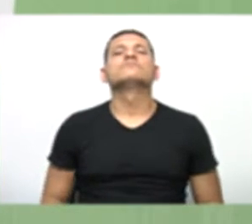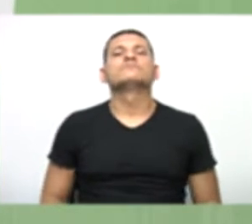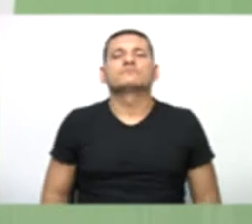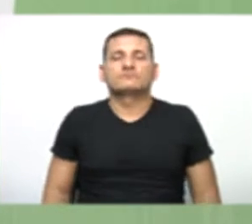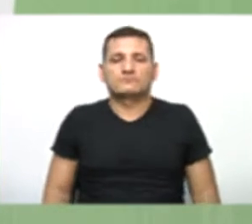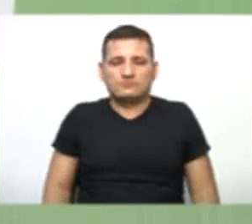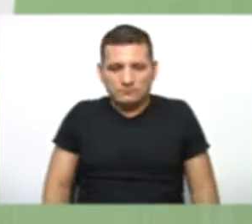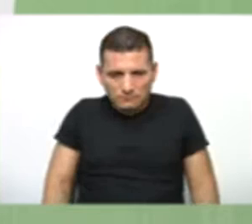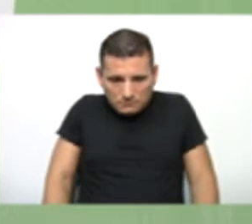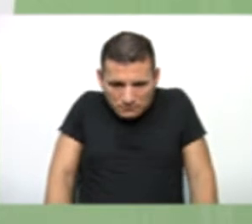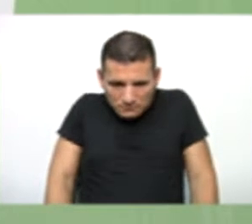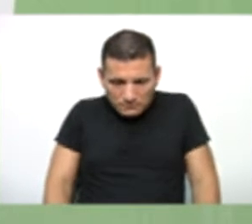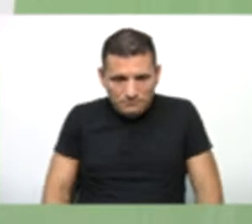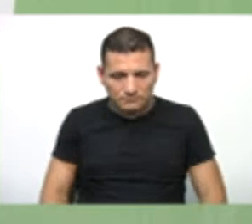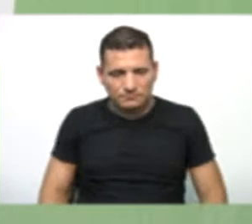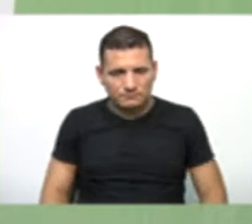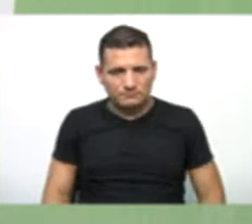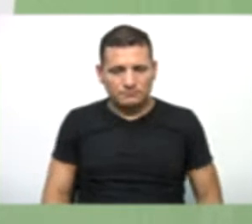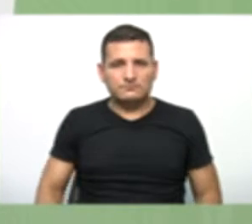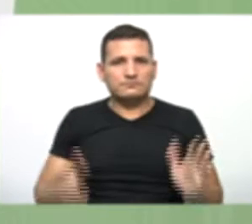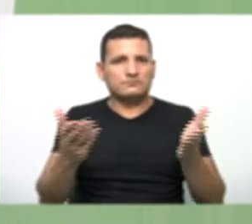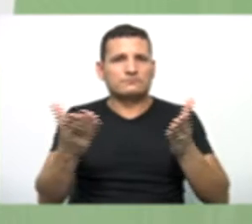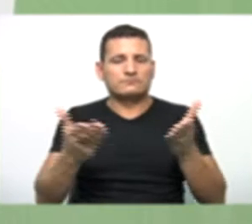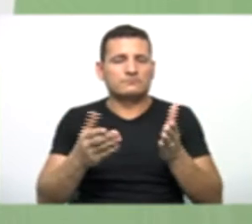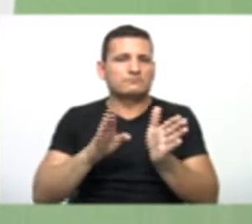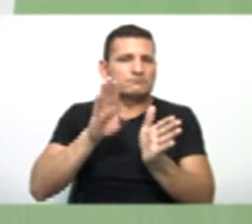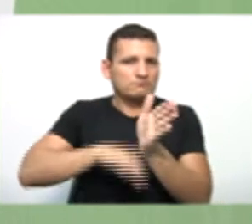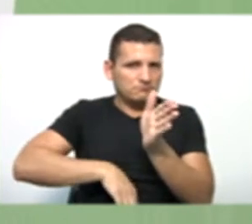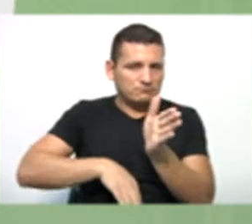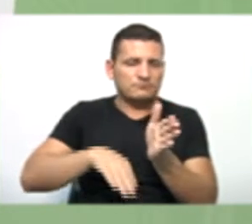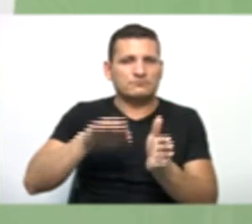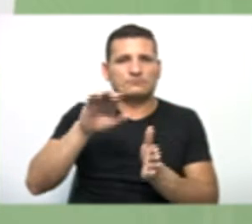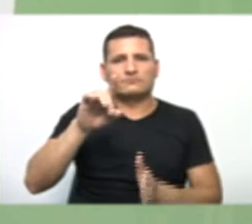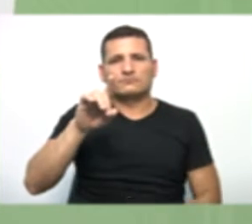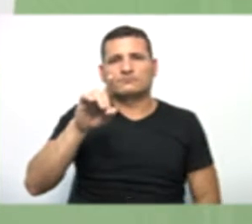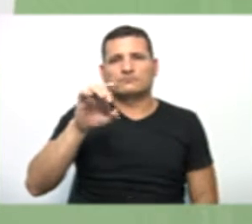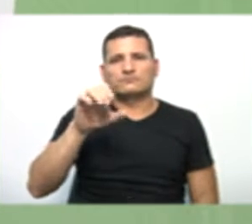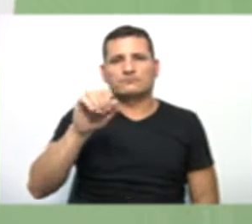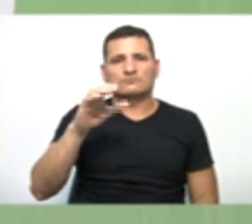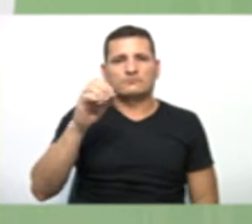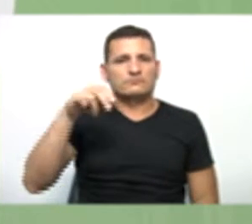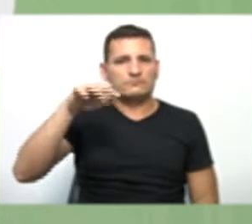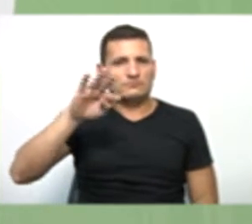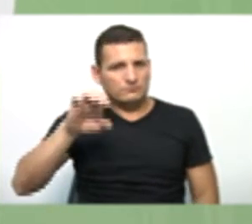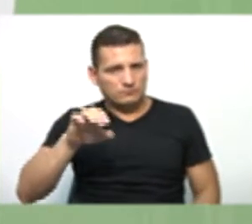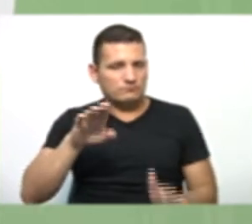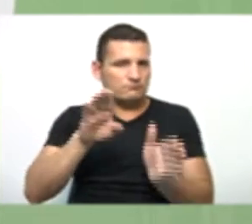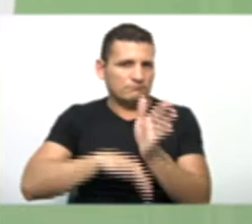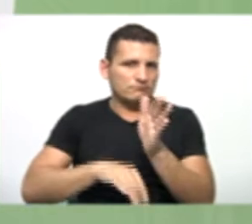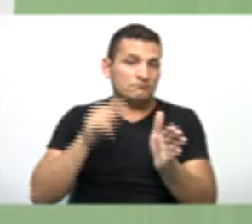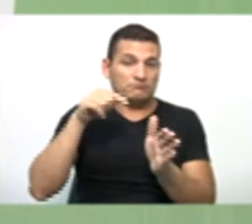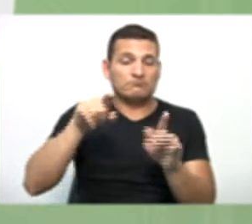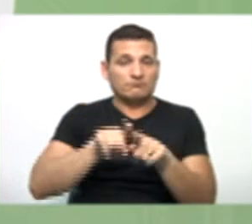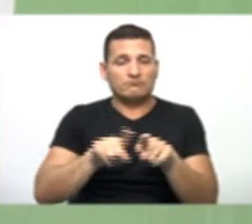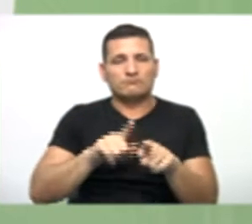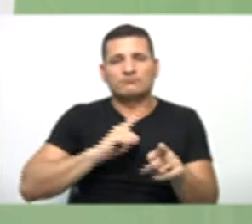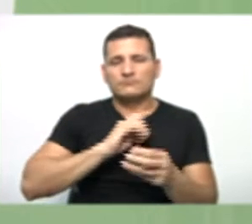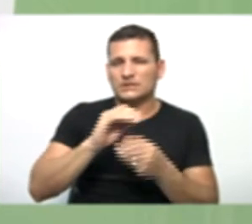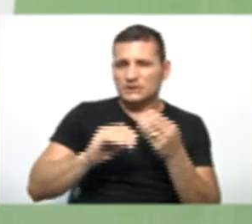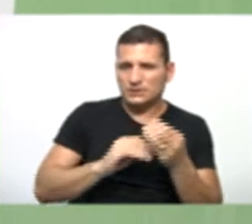pouquinho, Rafael, descontos, que também é classificado em simples e composto.